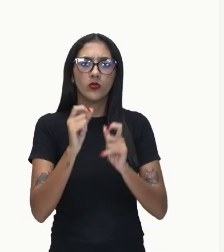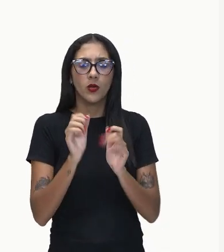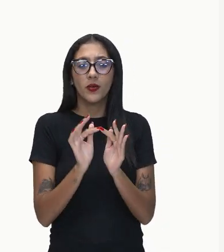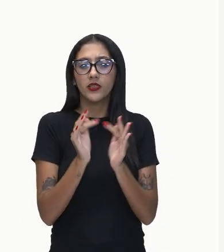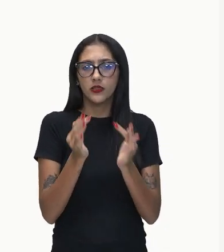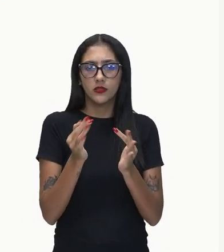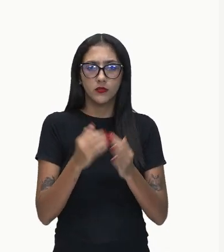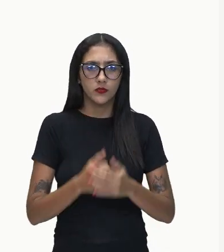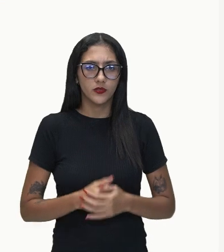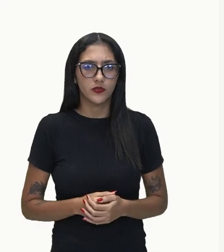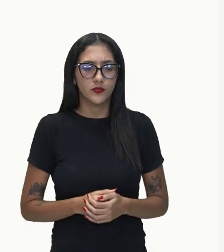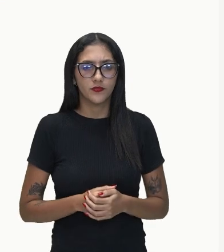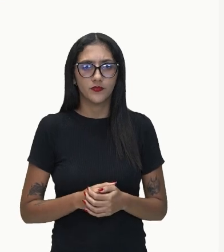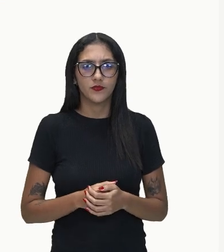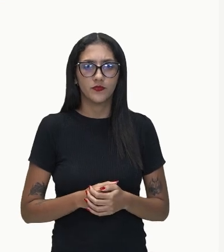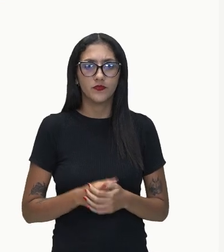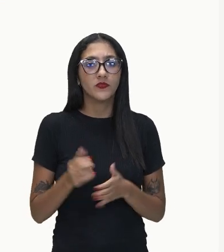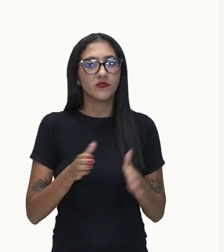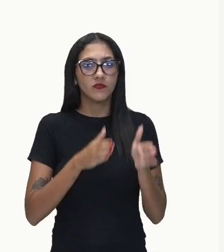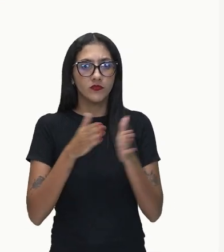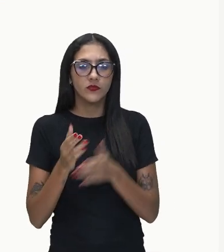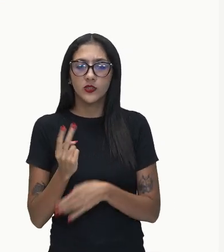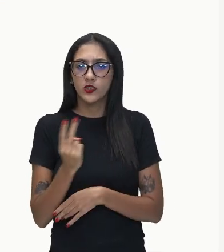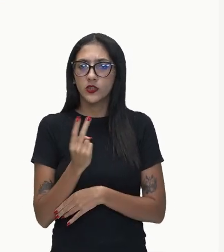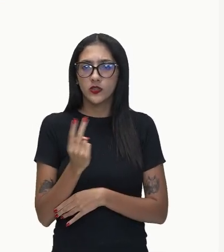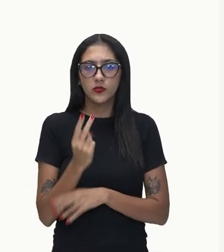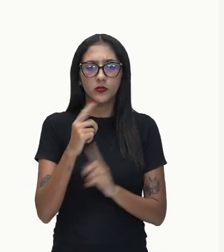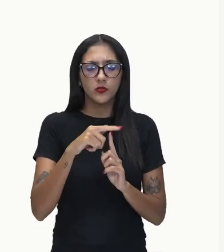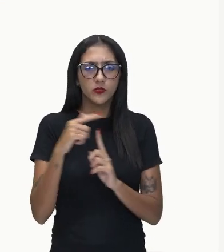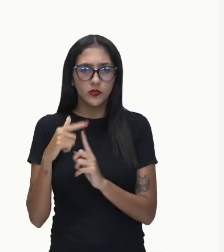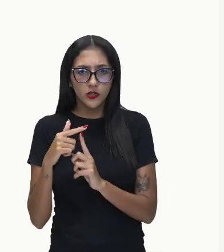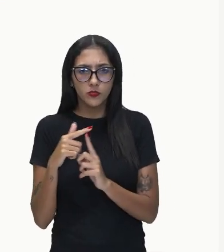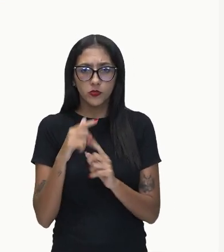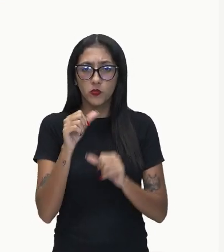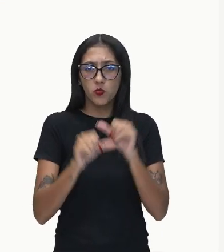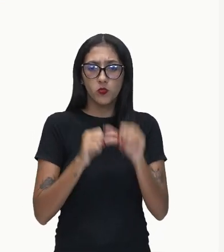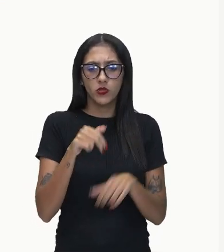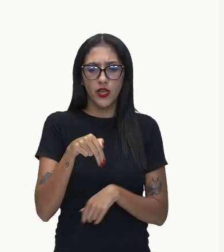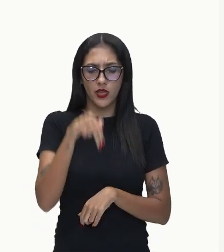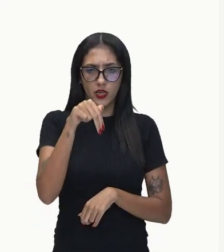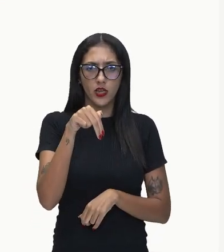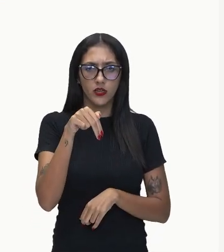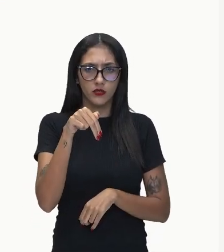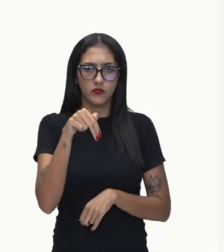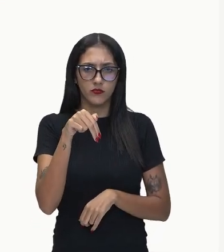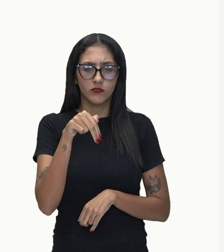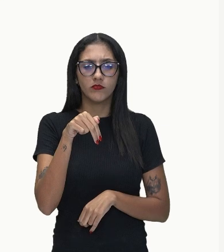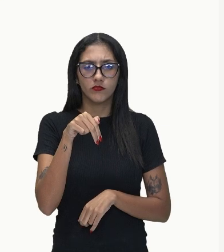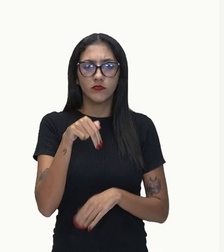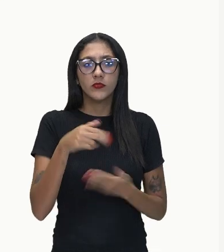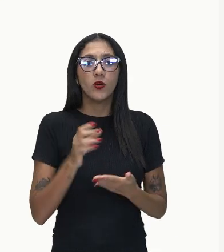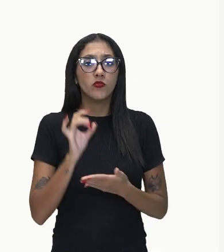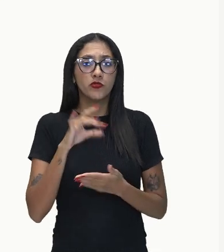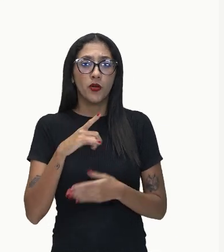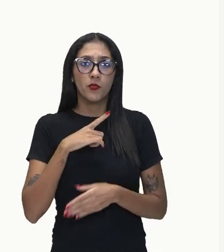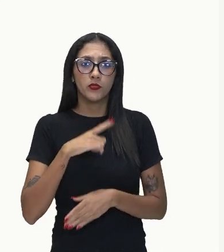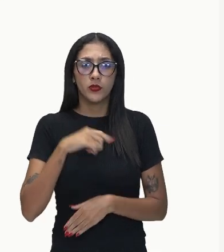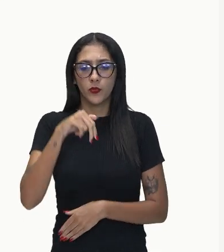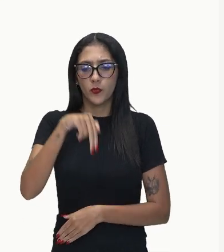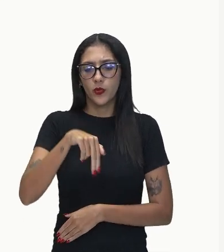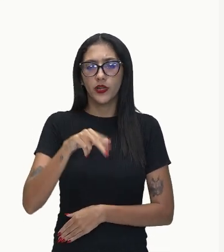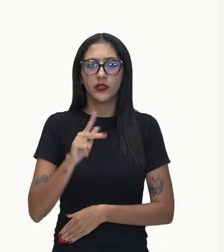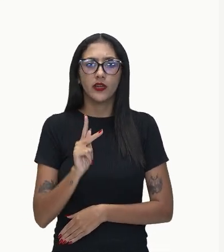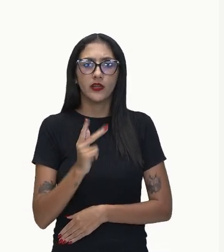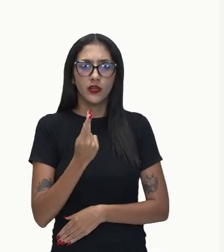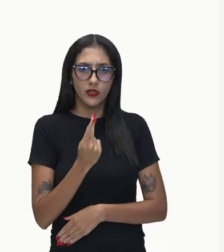Ou então pode ocorrer a substituição de mais um hidrogênio e forma somente o NH e o restante da